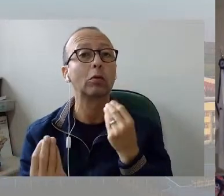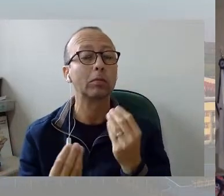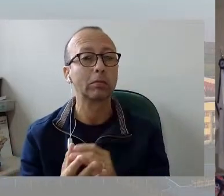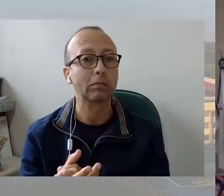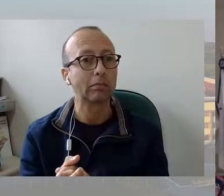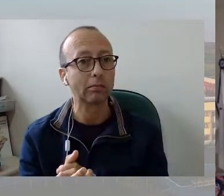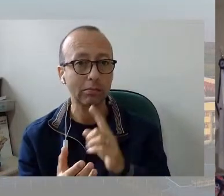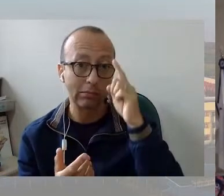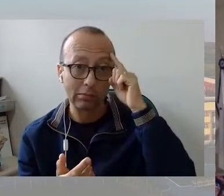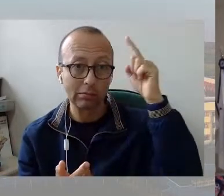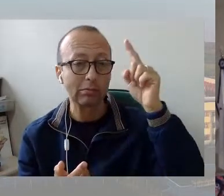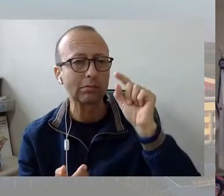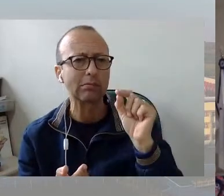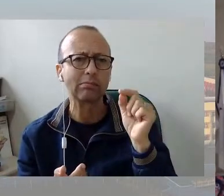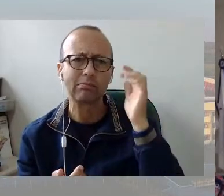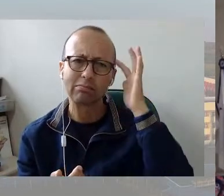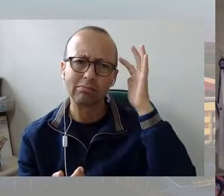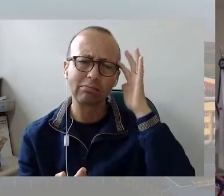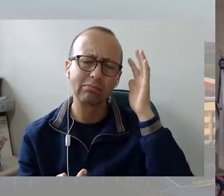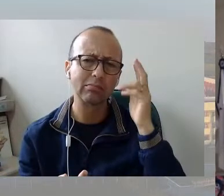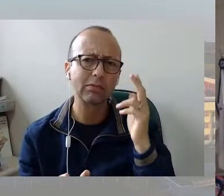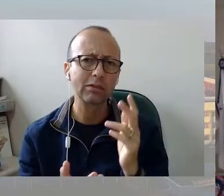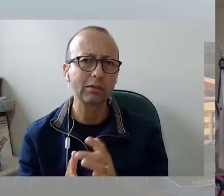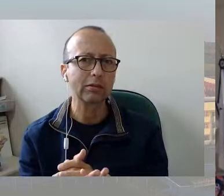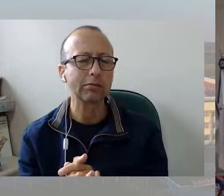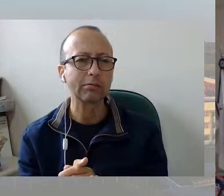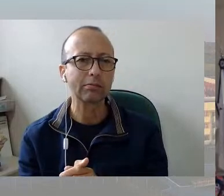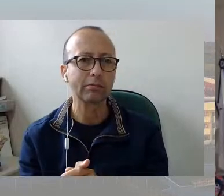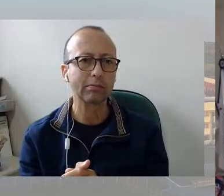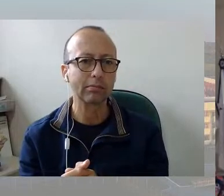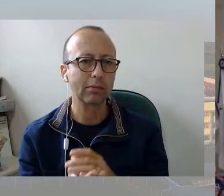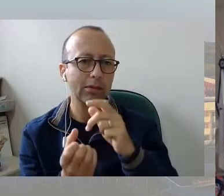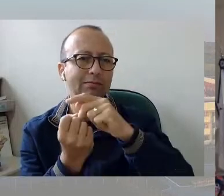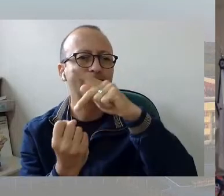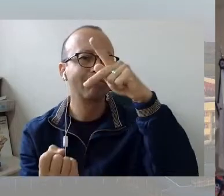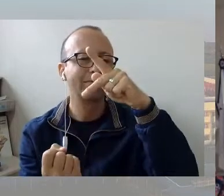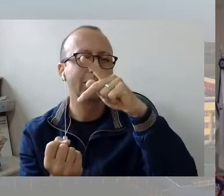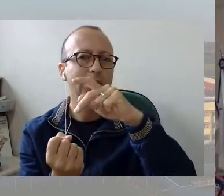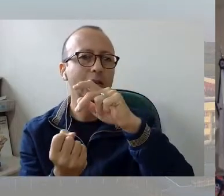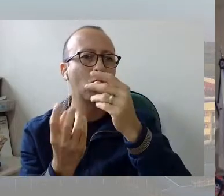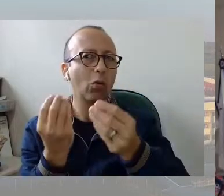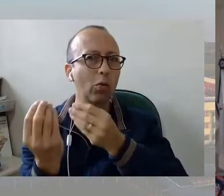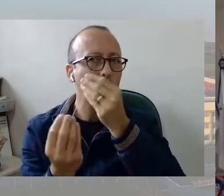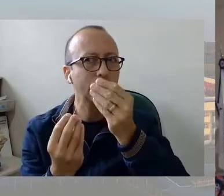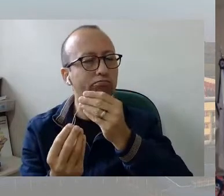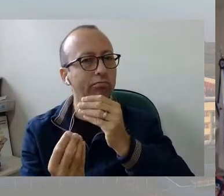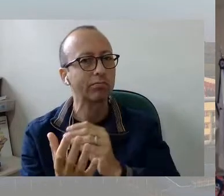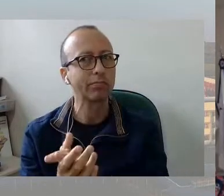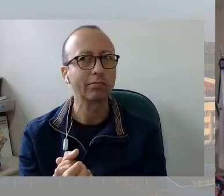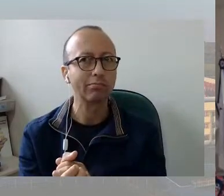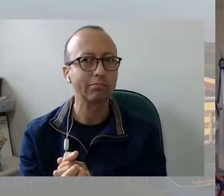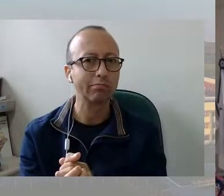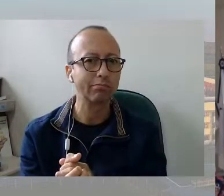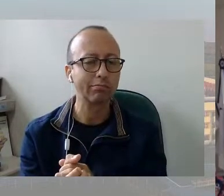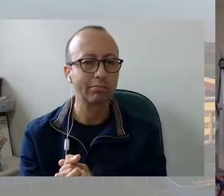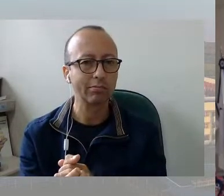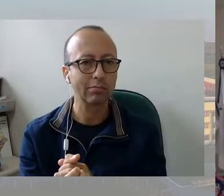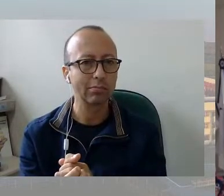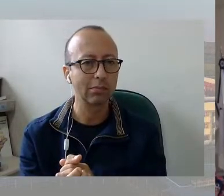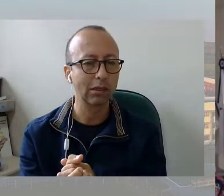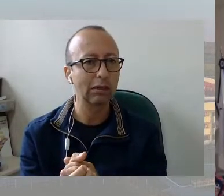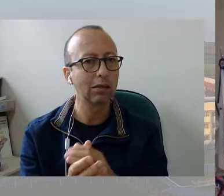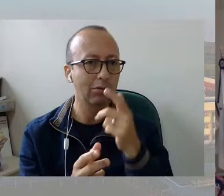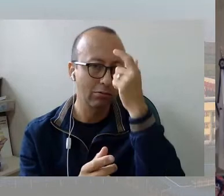ideia boa da dimensão que pode chegar esse nosso evento, não só integrando a Unipampa como